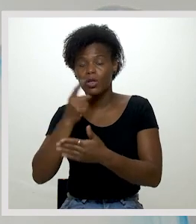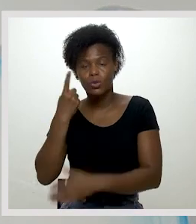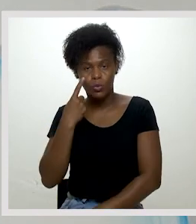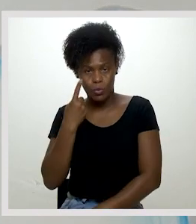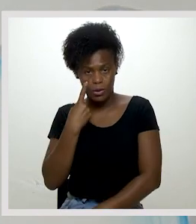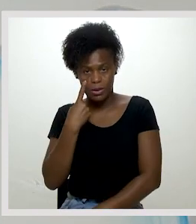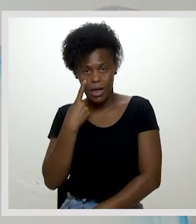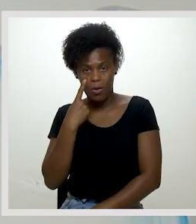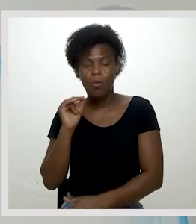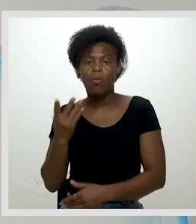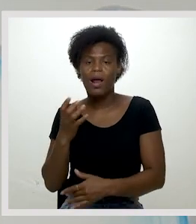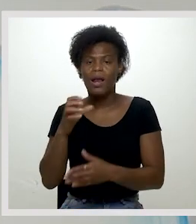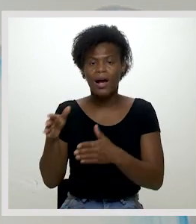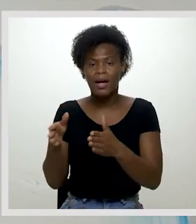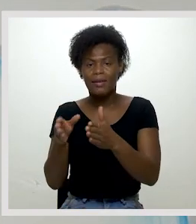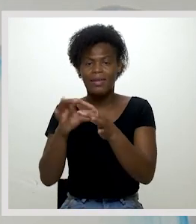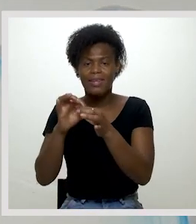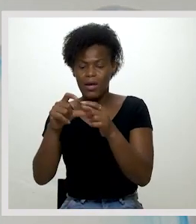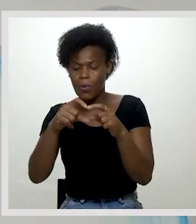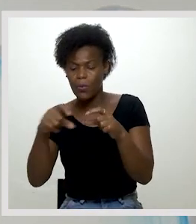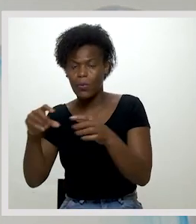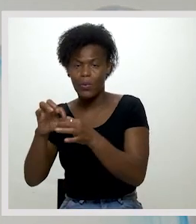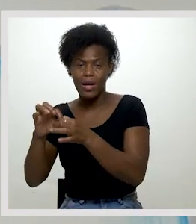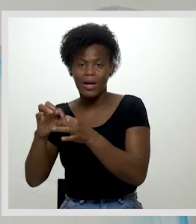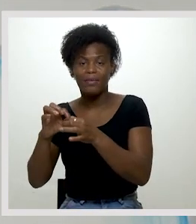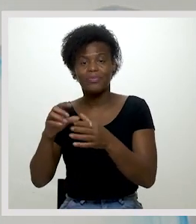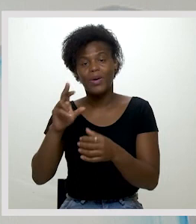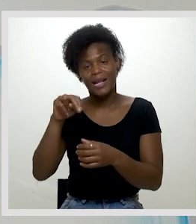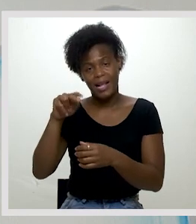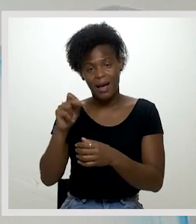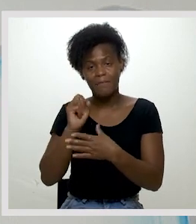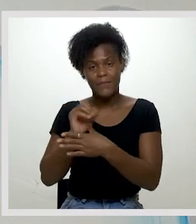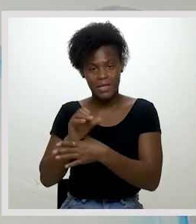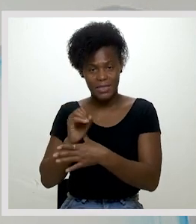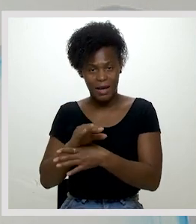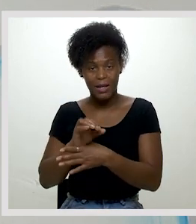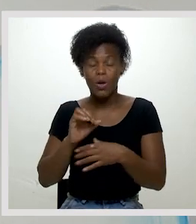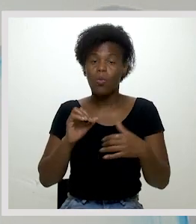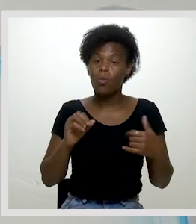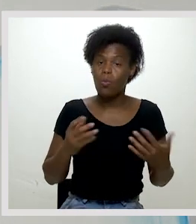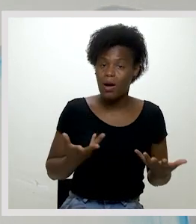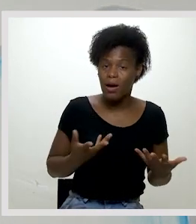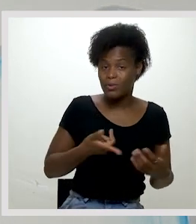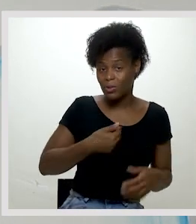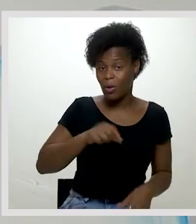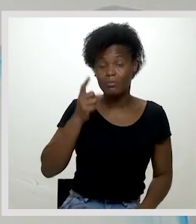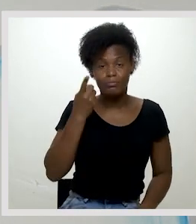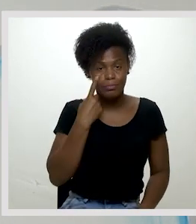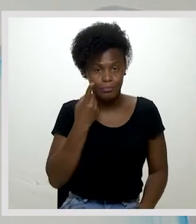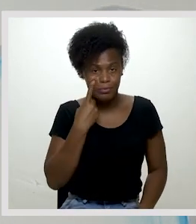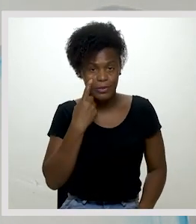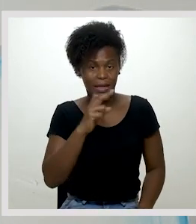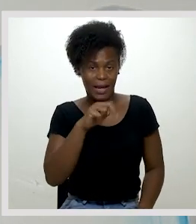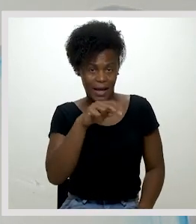para reconhecer a cadeia complementar dos RNA mensageiro. Então, ao